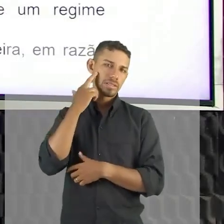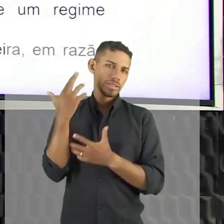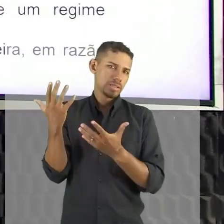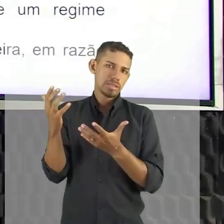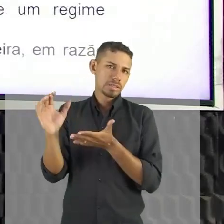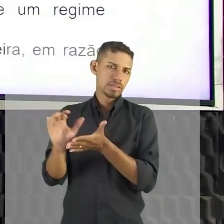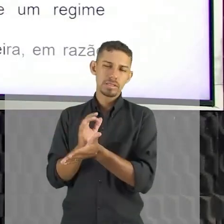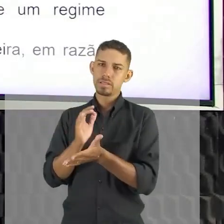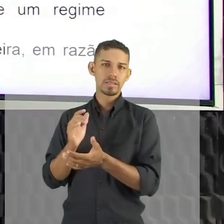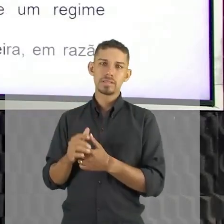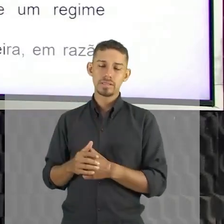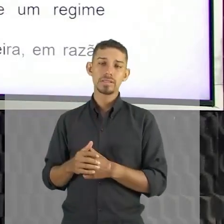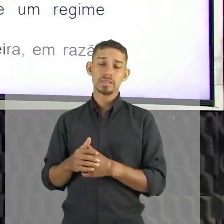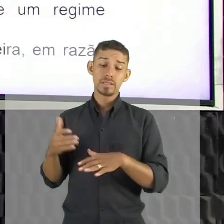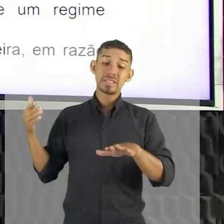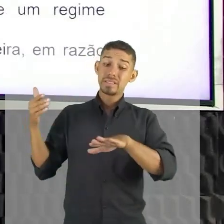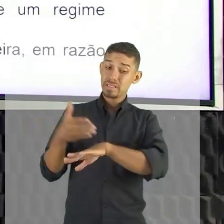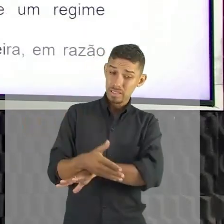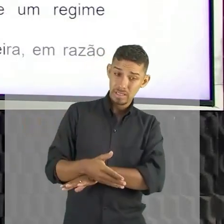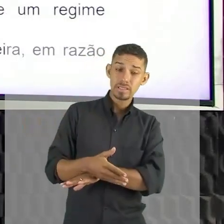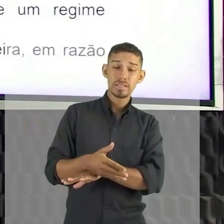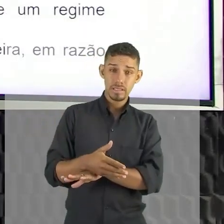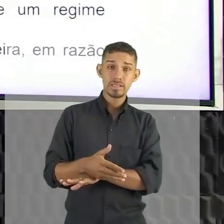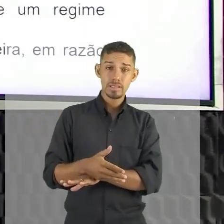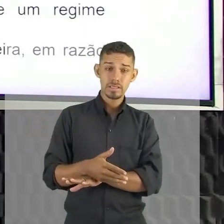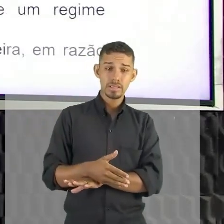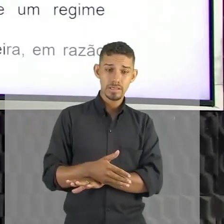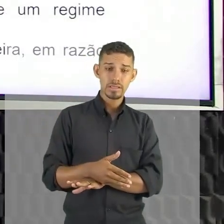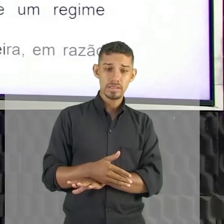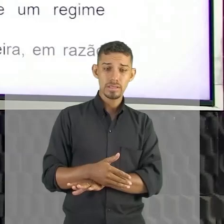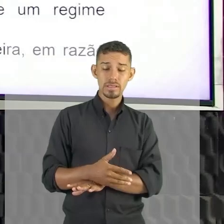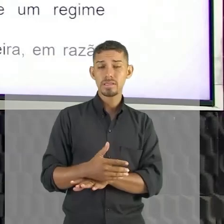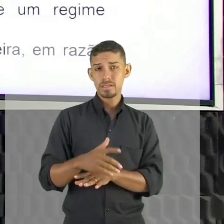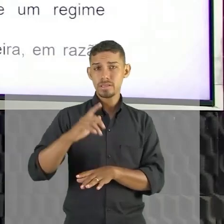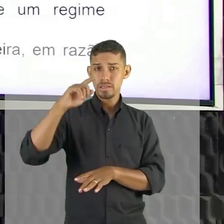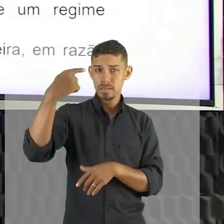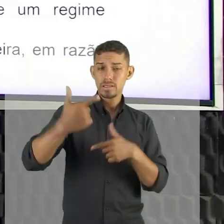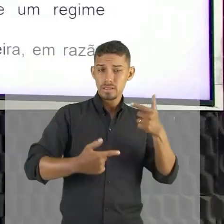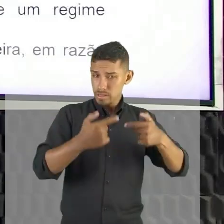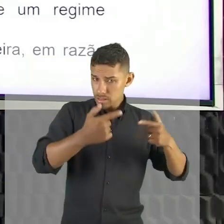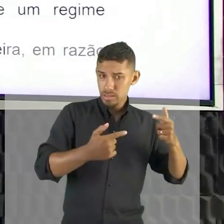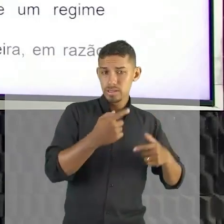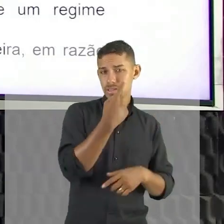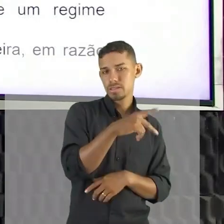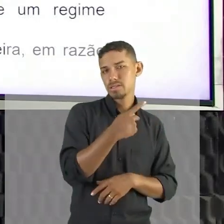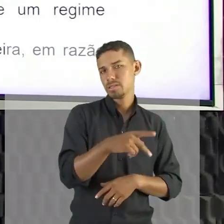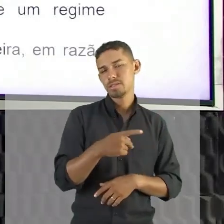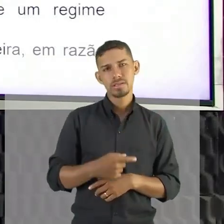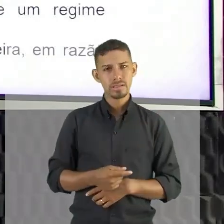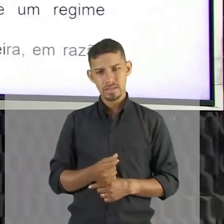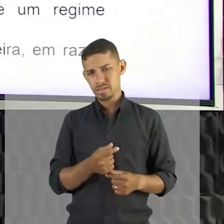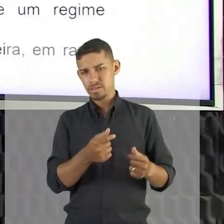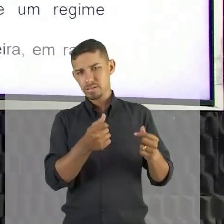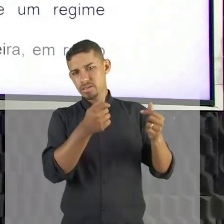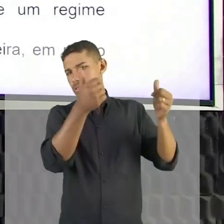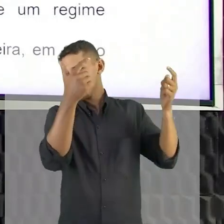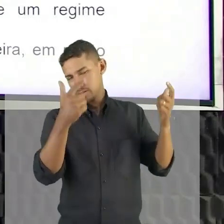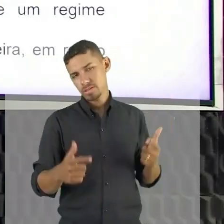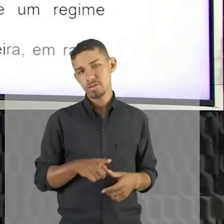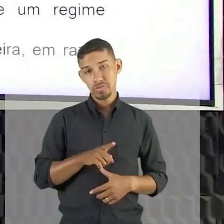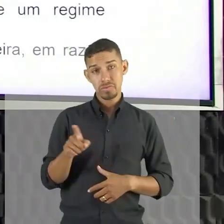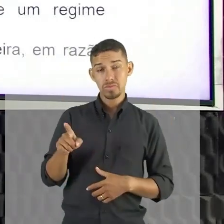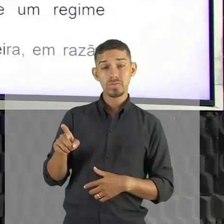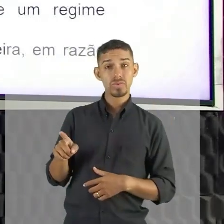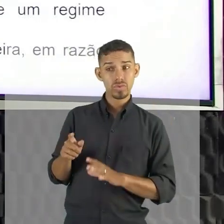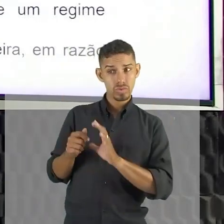recebidas. O Brasil foi numa crise financeira pós-Guerra do Paraguai, pelos altos gastos que essa guerra trouxe para os